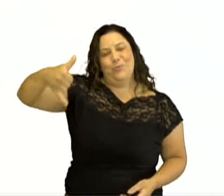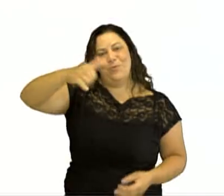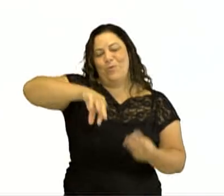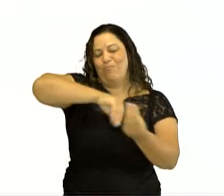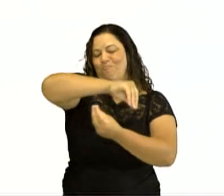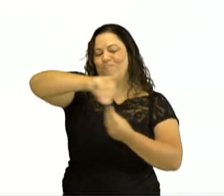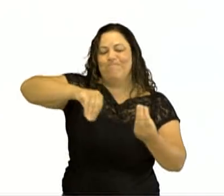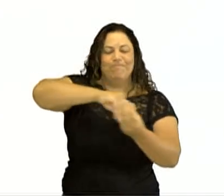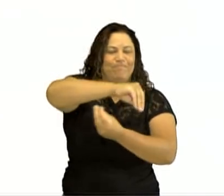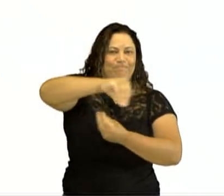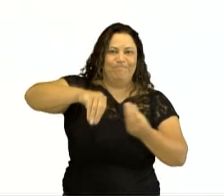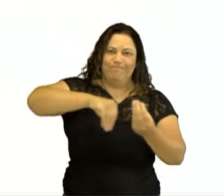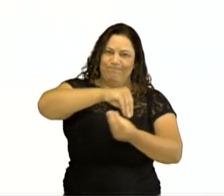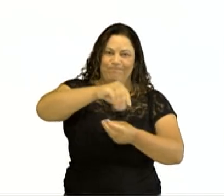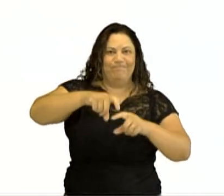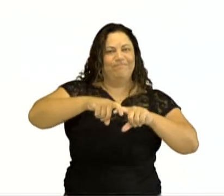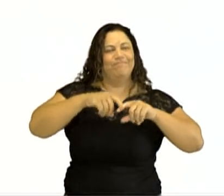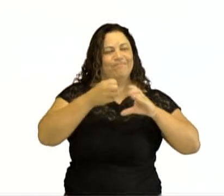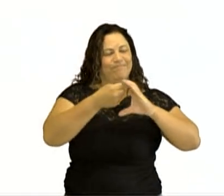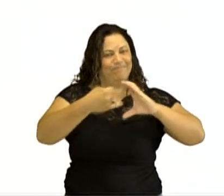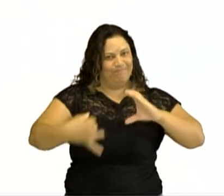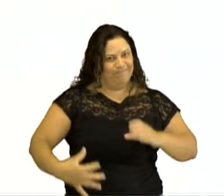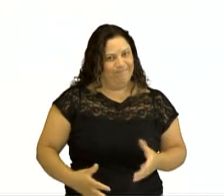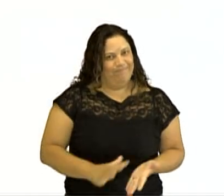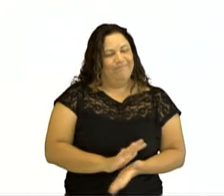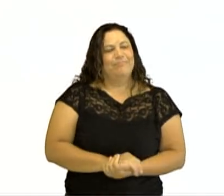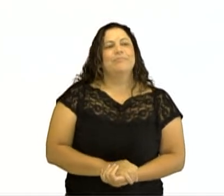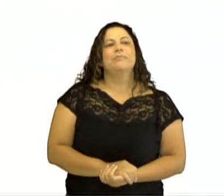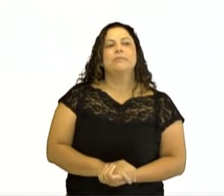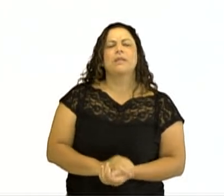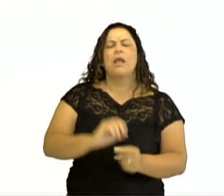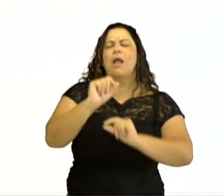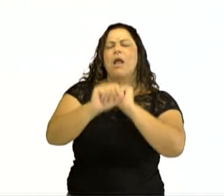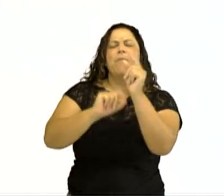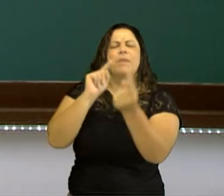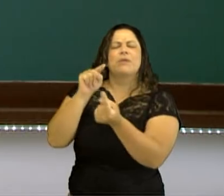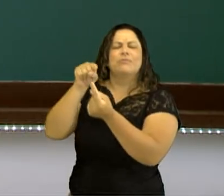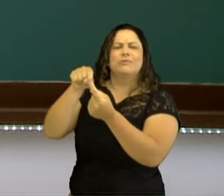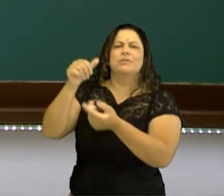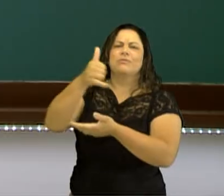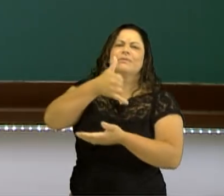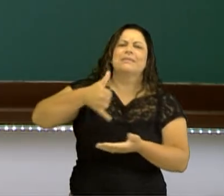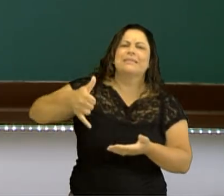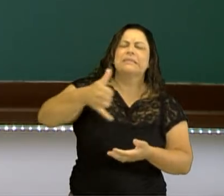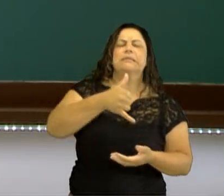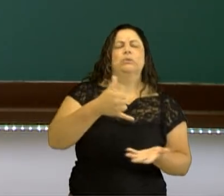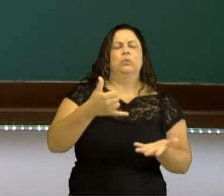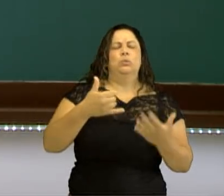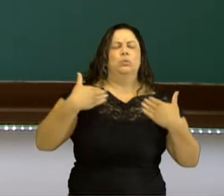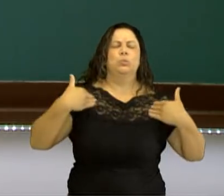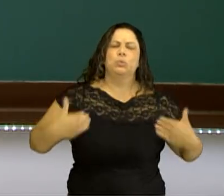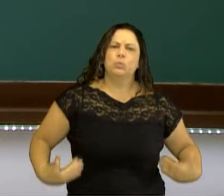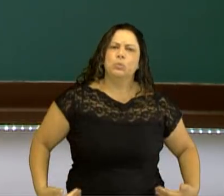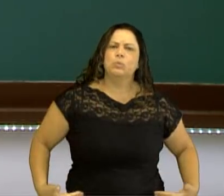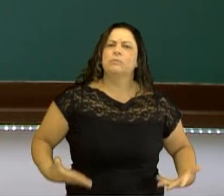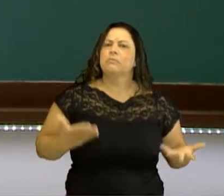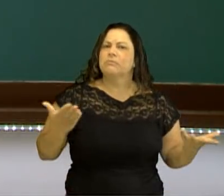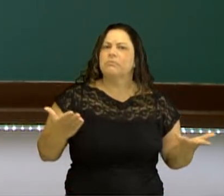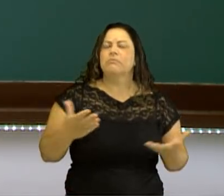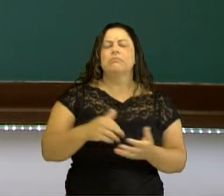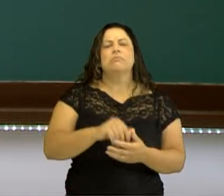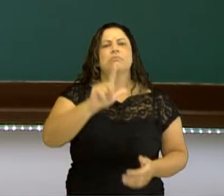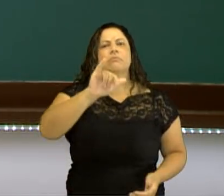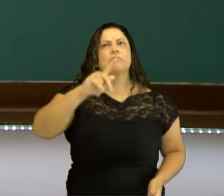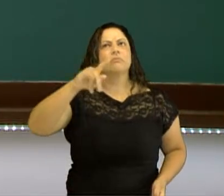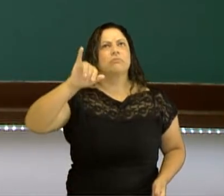dessa característica. Mas qual a função dessas gorduras no nosso organismo? Os lipídios são muito